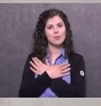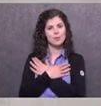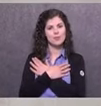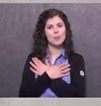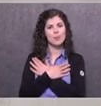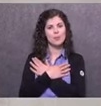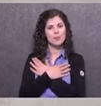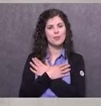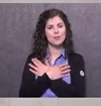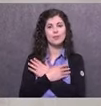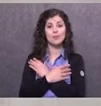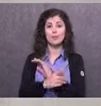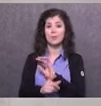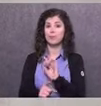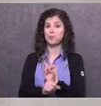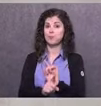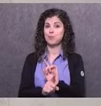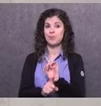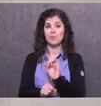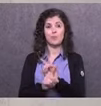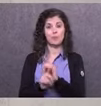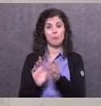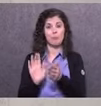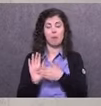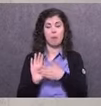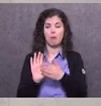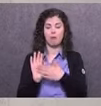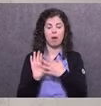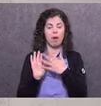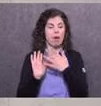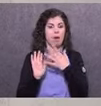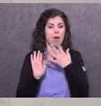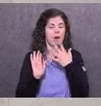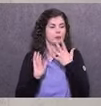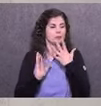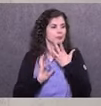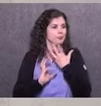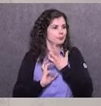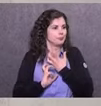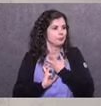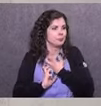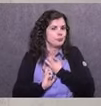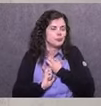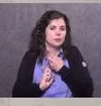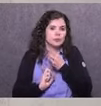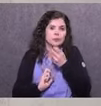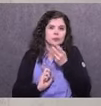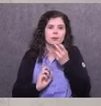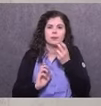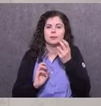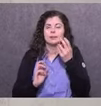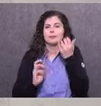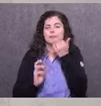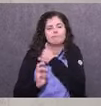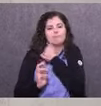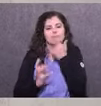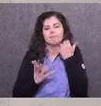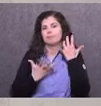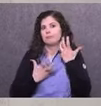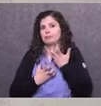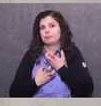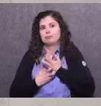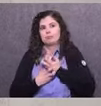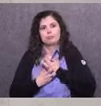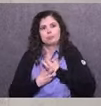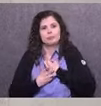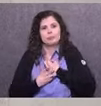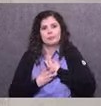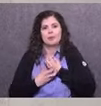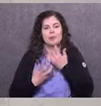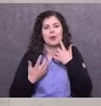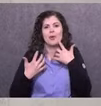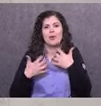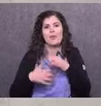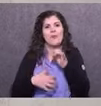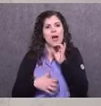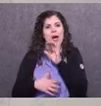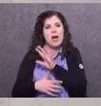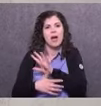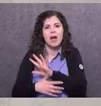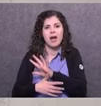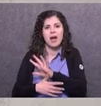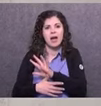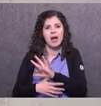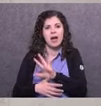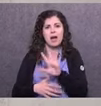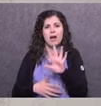São sinais dramáticos que nos mostram de modo inequívoco os abismos